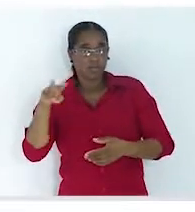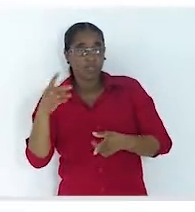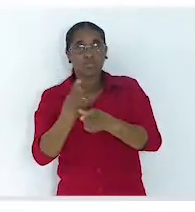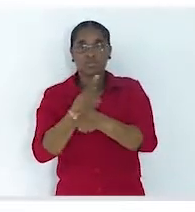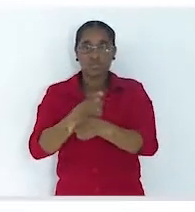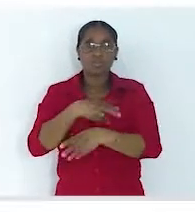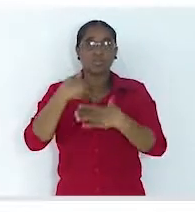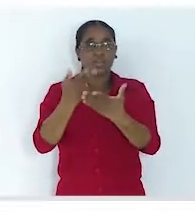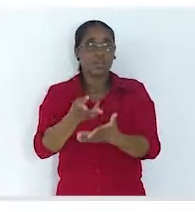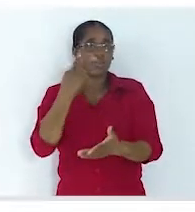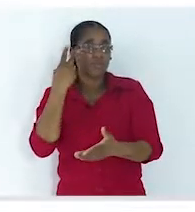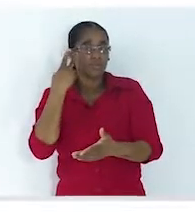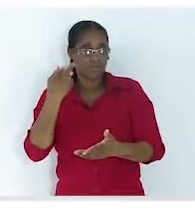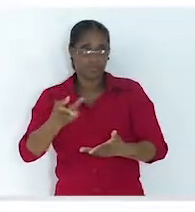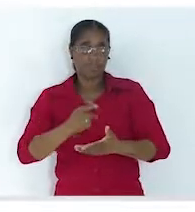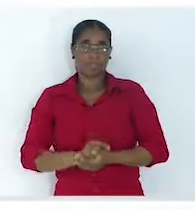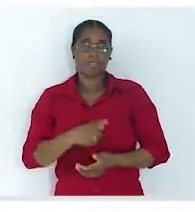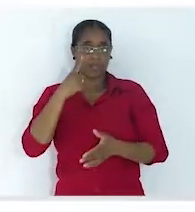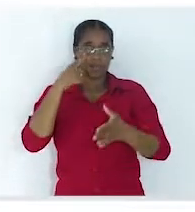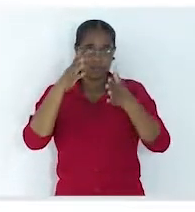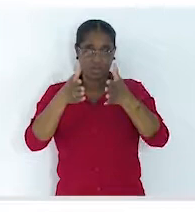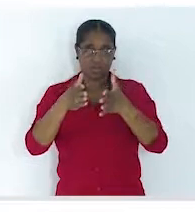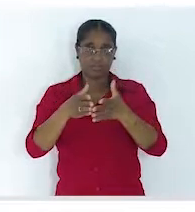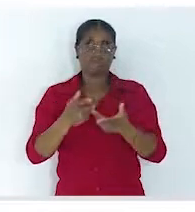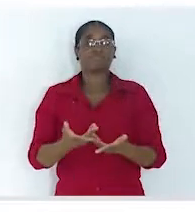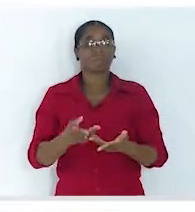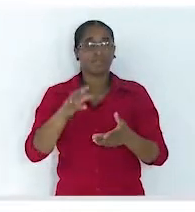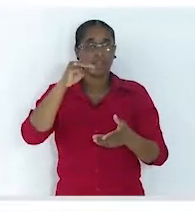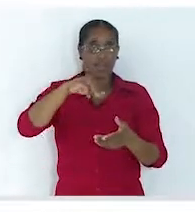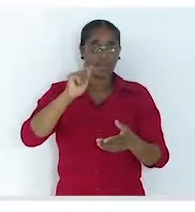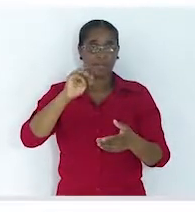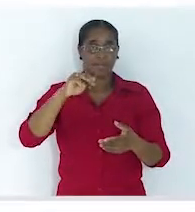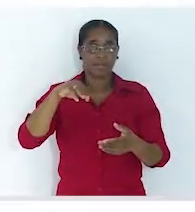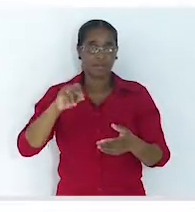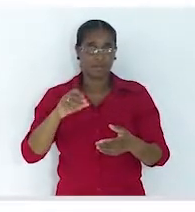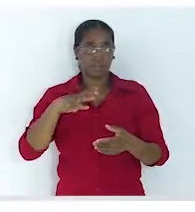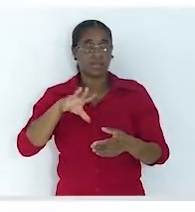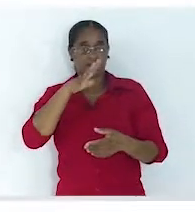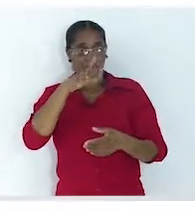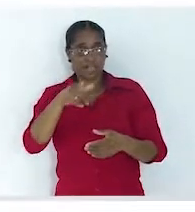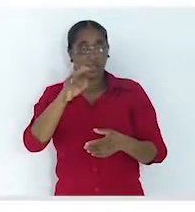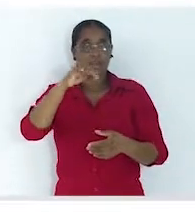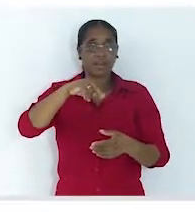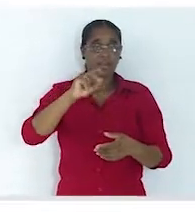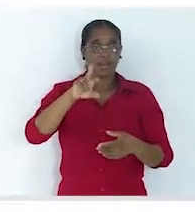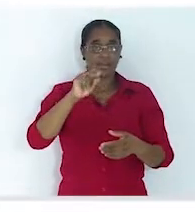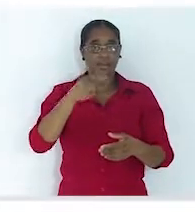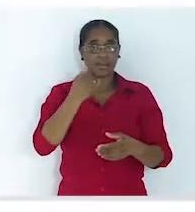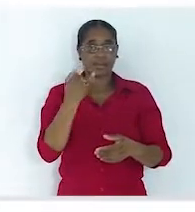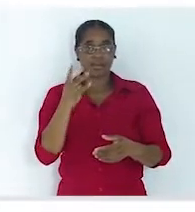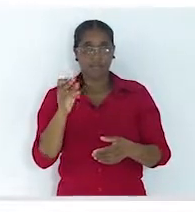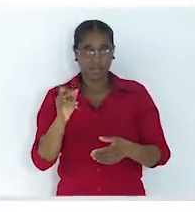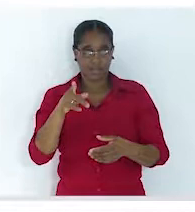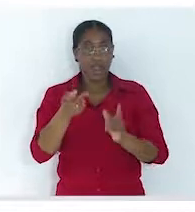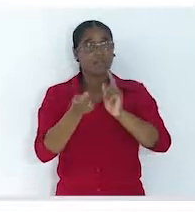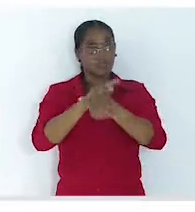à mesma. Atenção! A mesma quer dizer narrativa, tá ok? Está lá a substituir. E